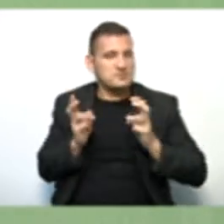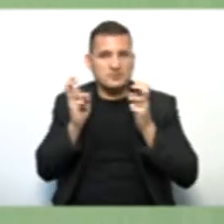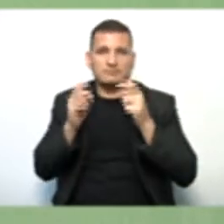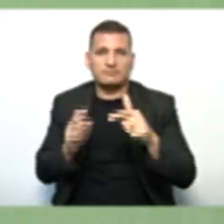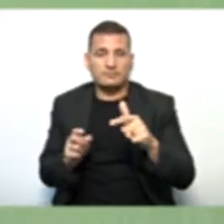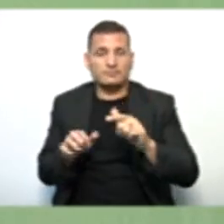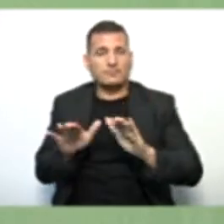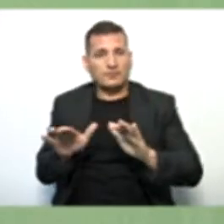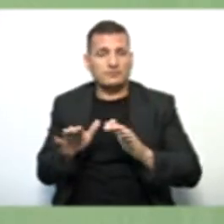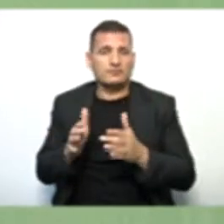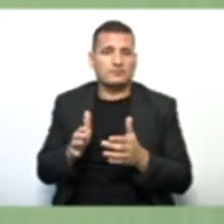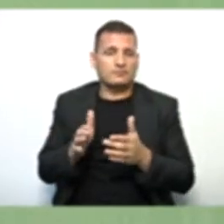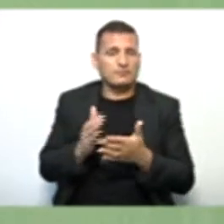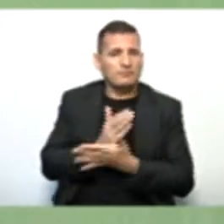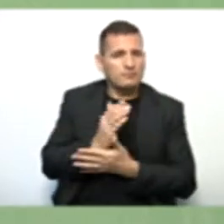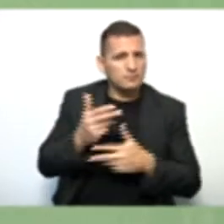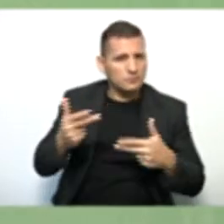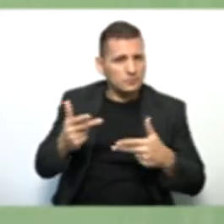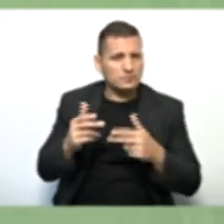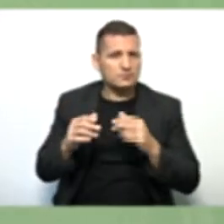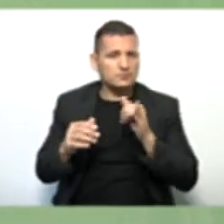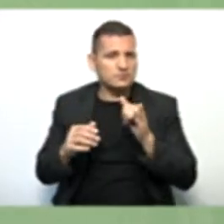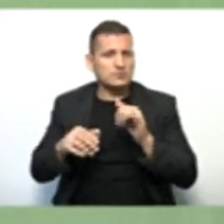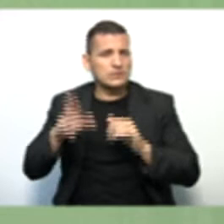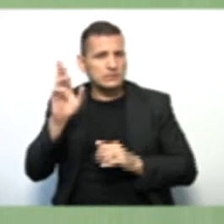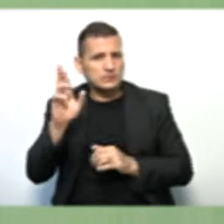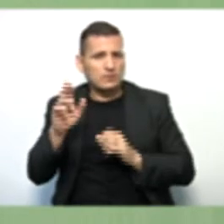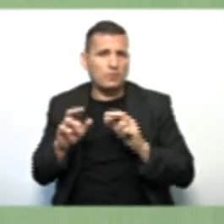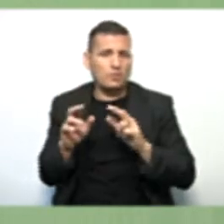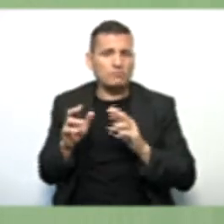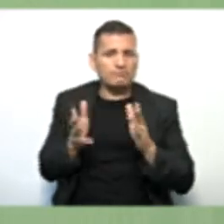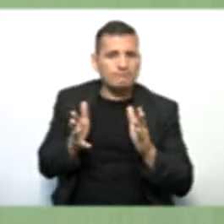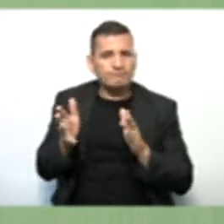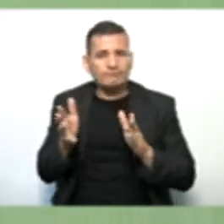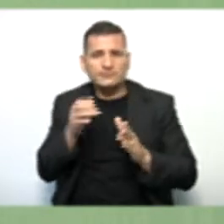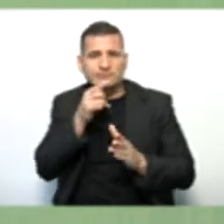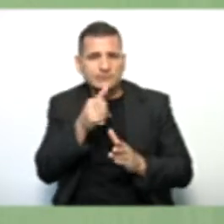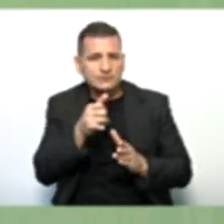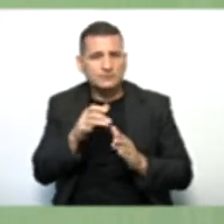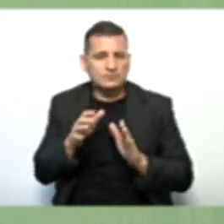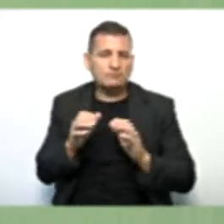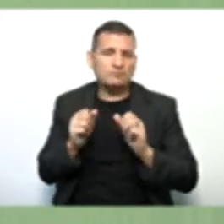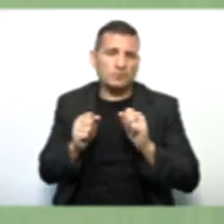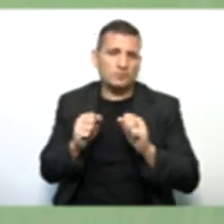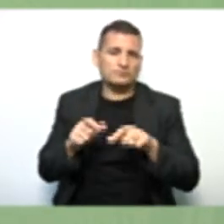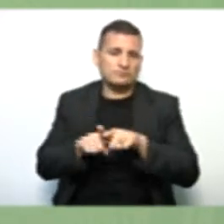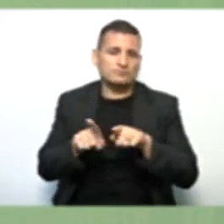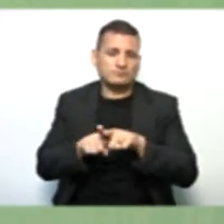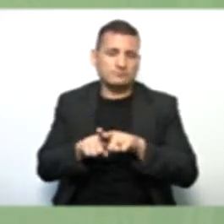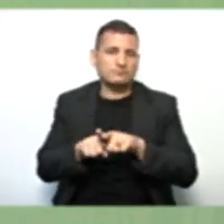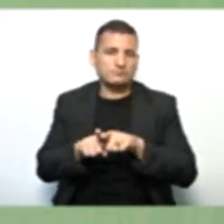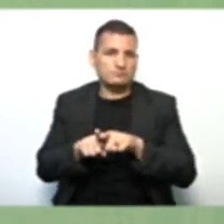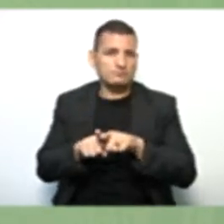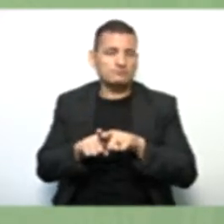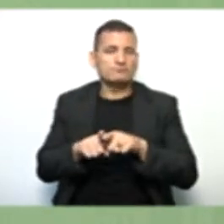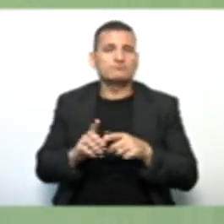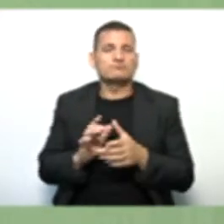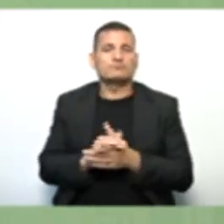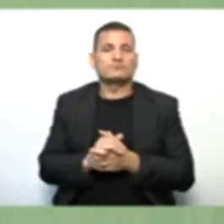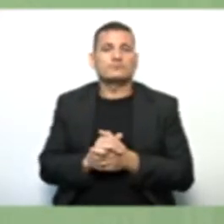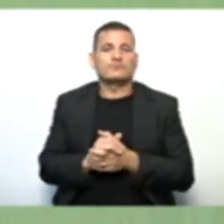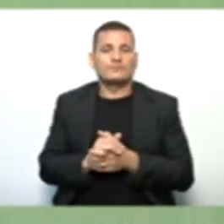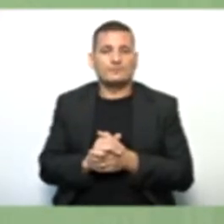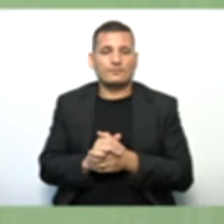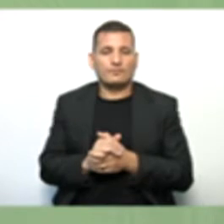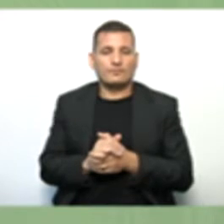Mas existem algumas coisas que tomaram de decisões e condições que a gente pode colocar no meio dessa ordem cronológica,